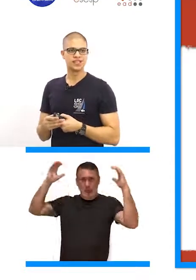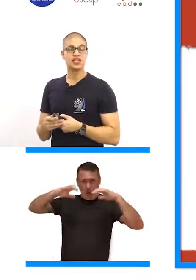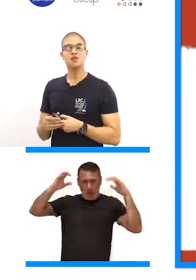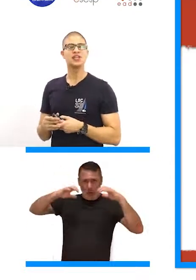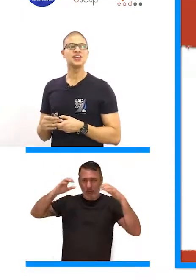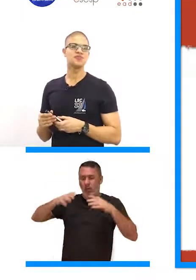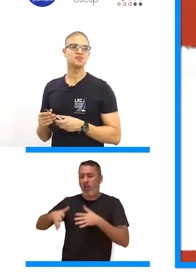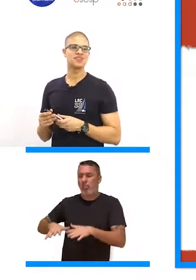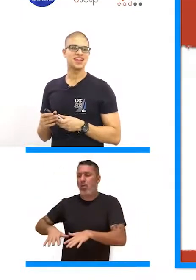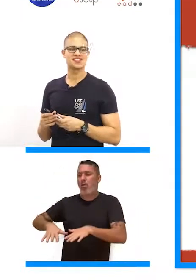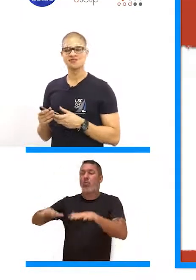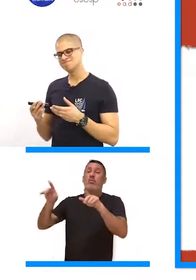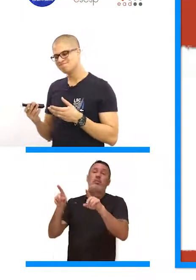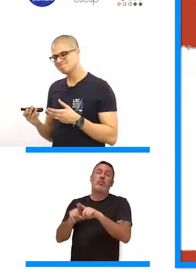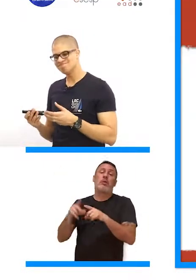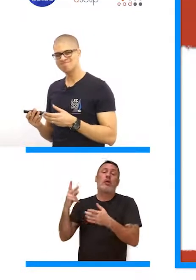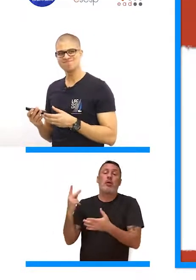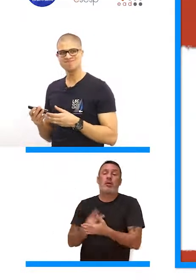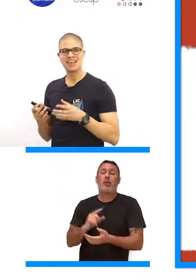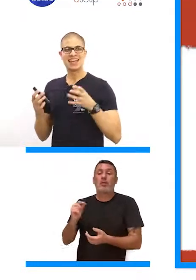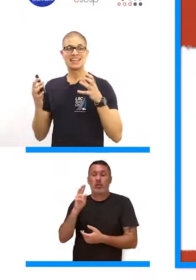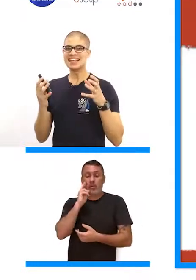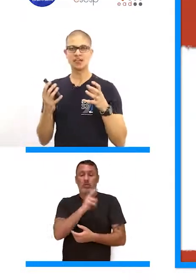ano. E o que acontece?